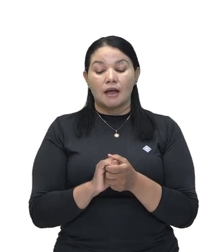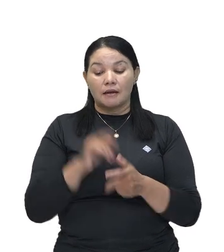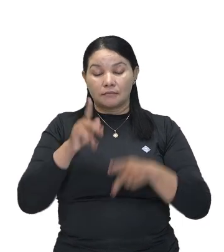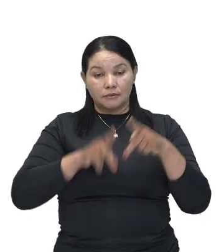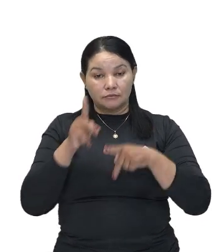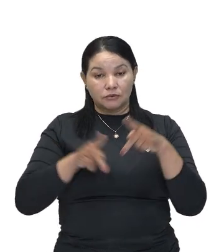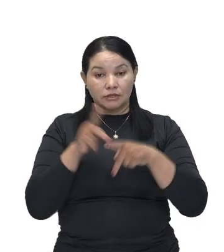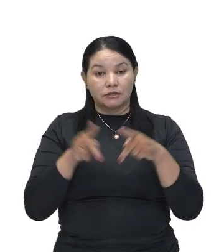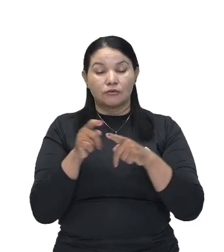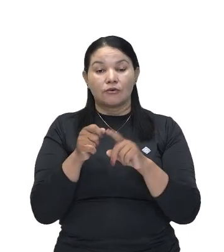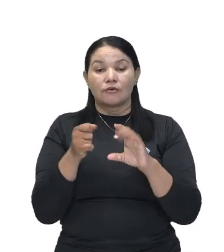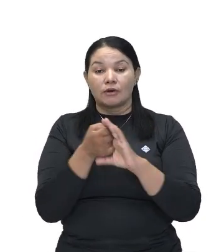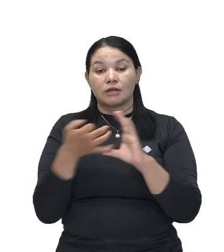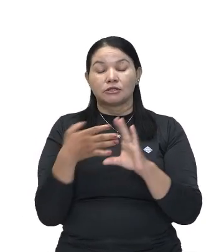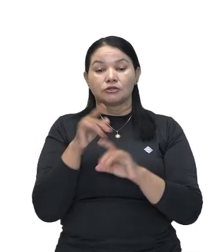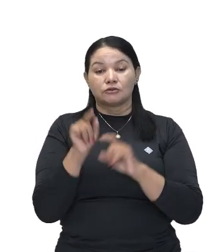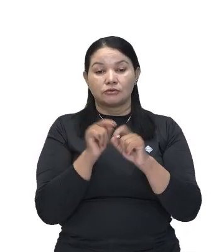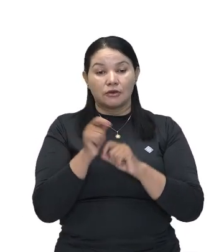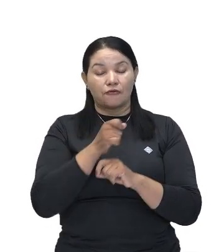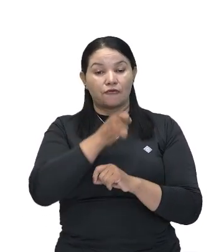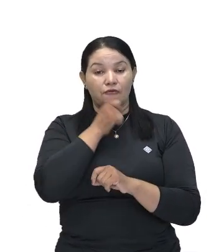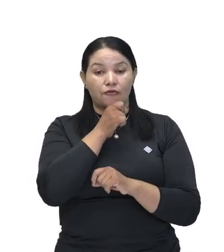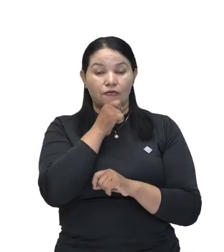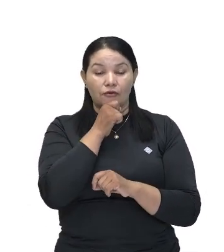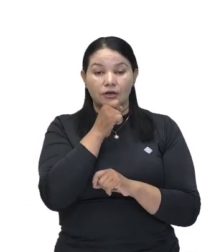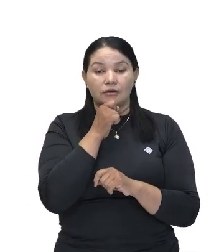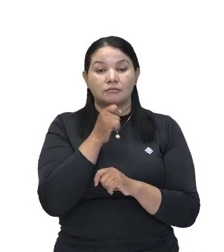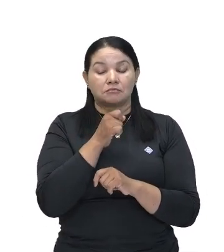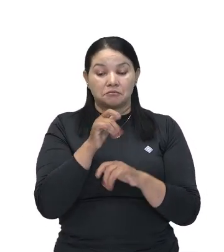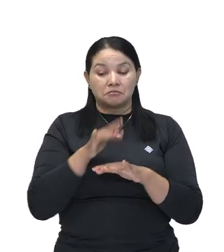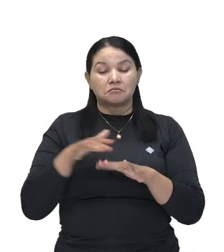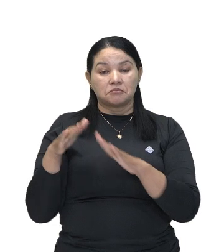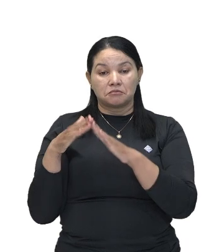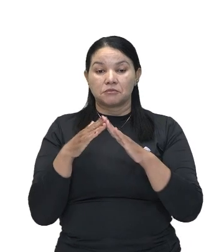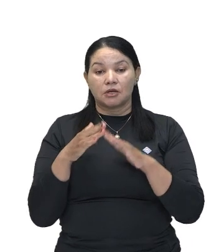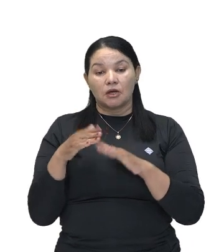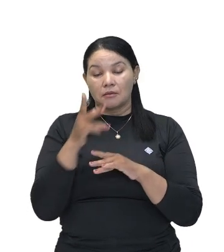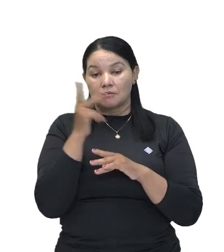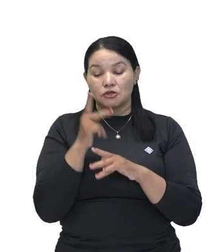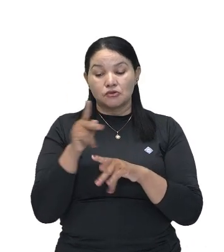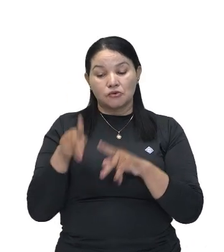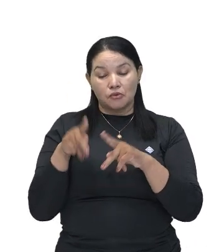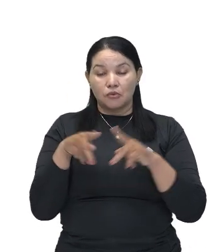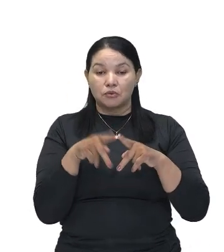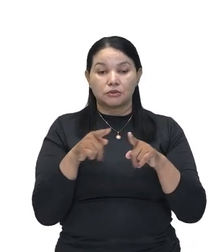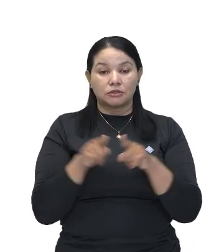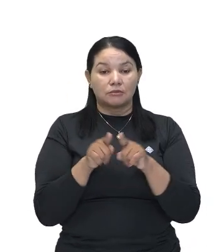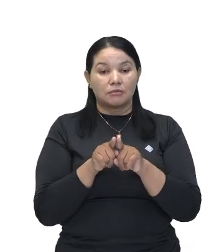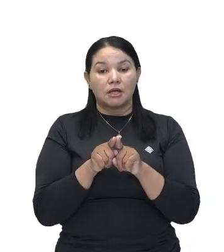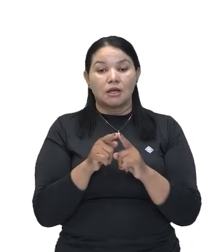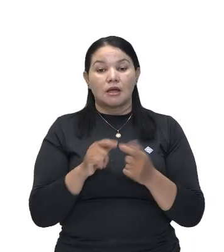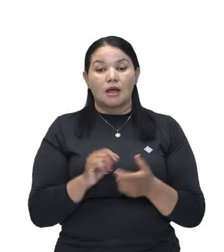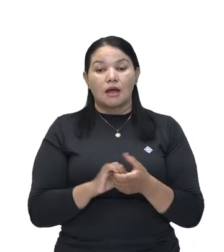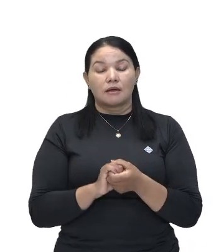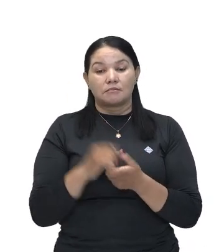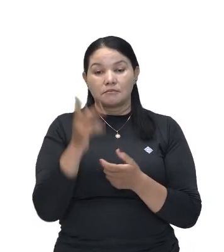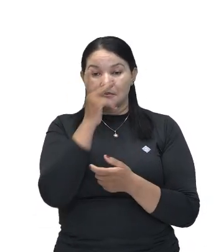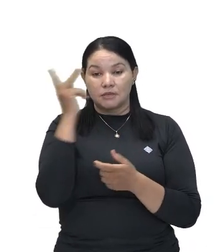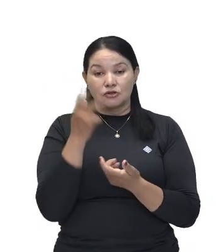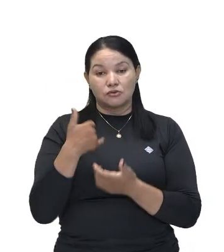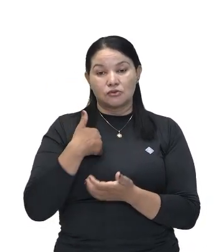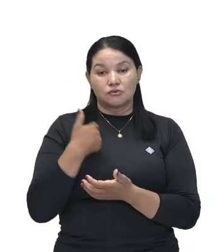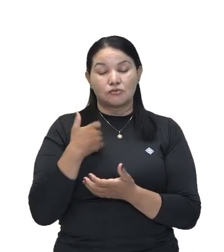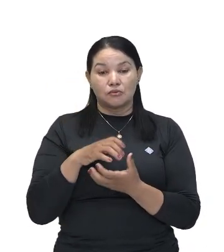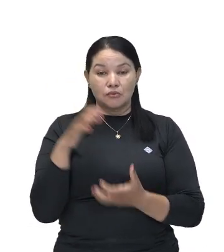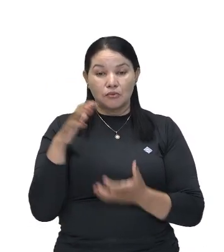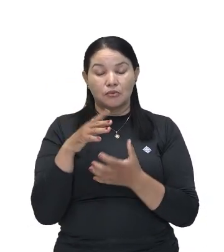essa característica de envelhecimento da população, aumentando o número de pessoas centenárias